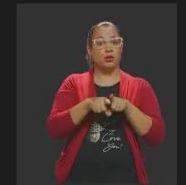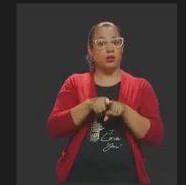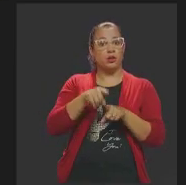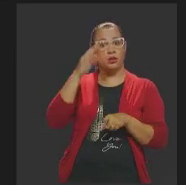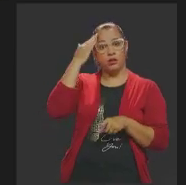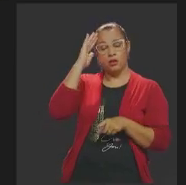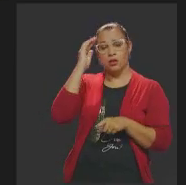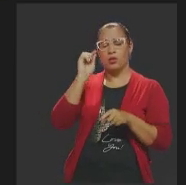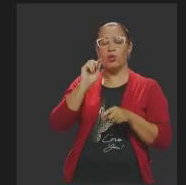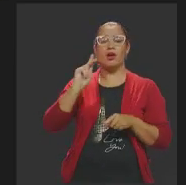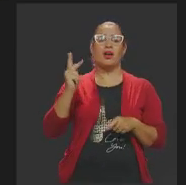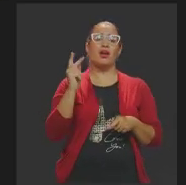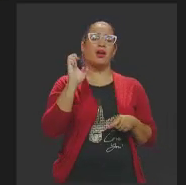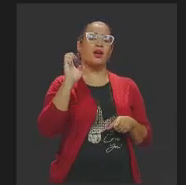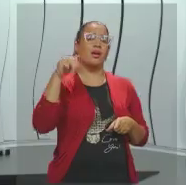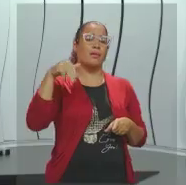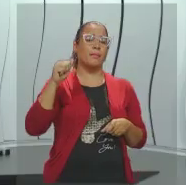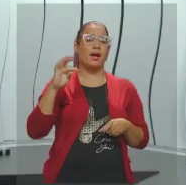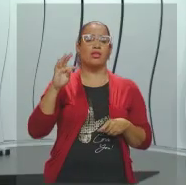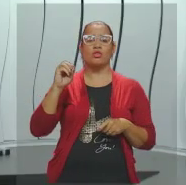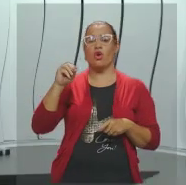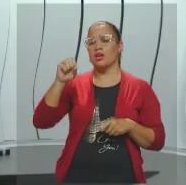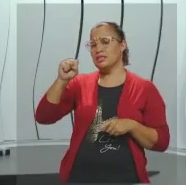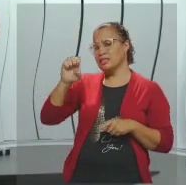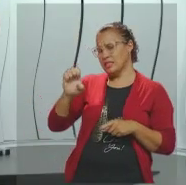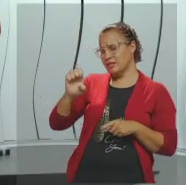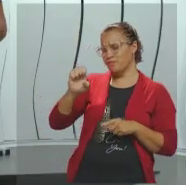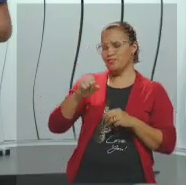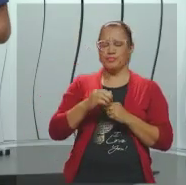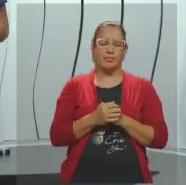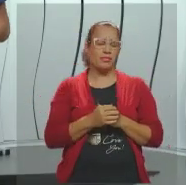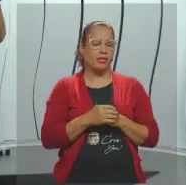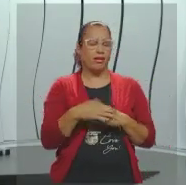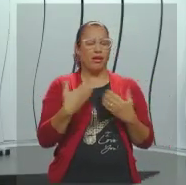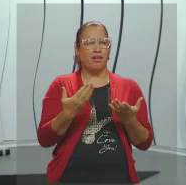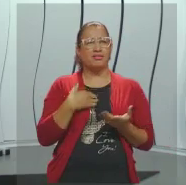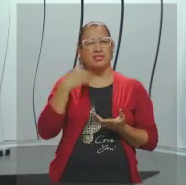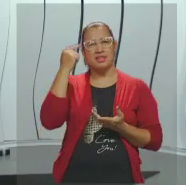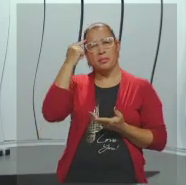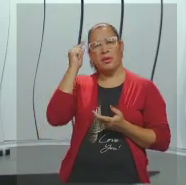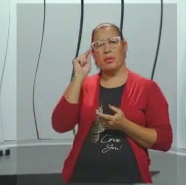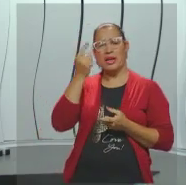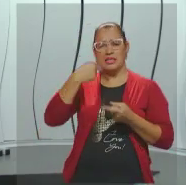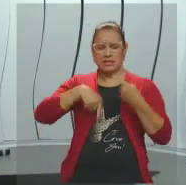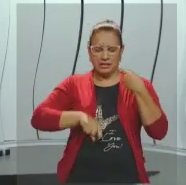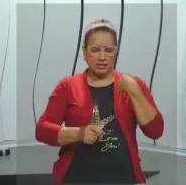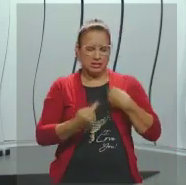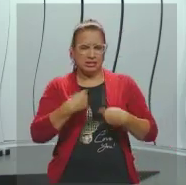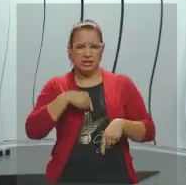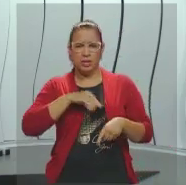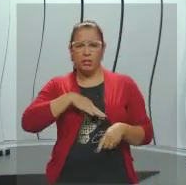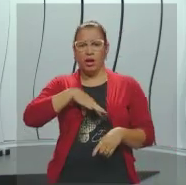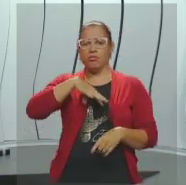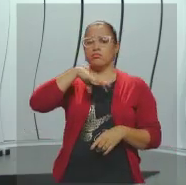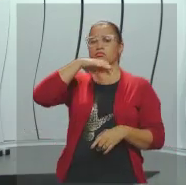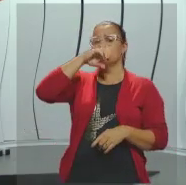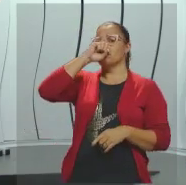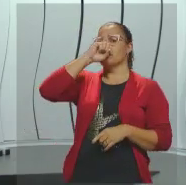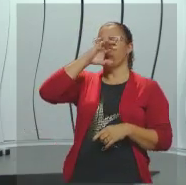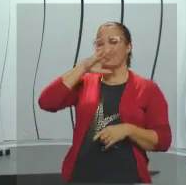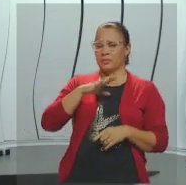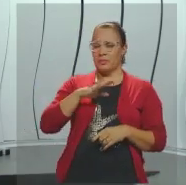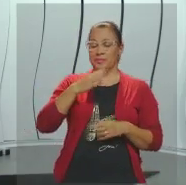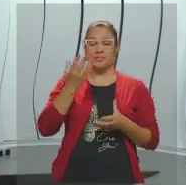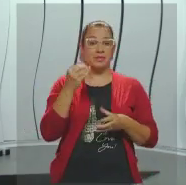de hematose. Quando eu penso em sistema respiratório, na biologia,